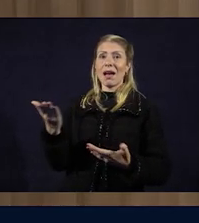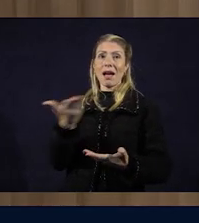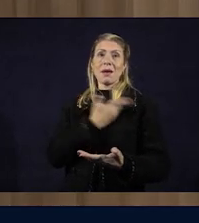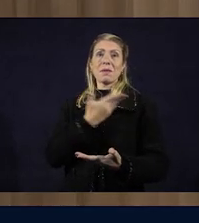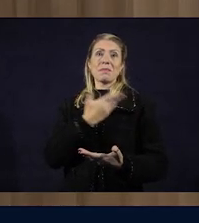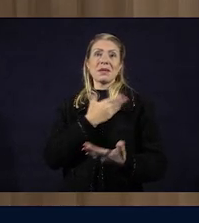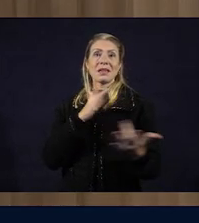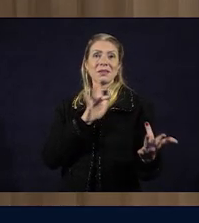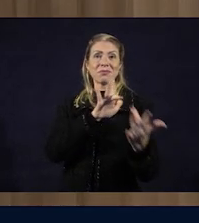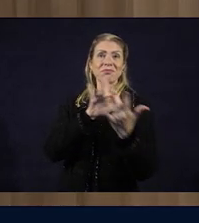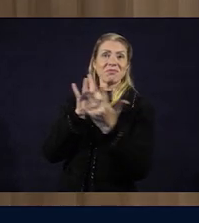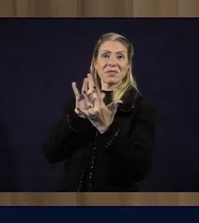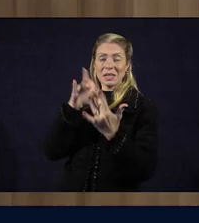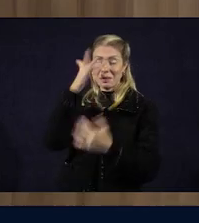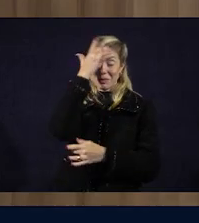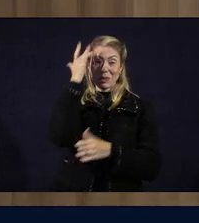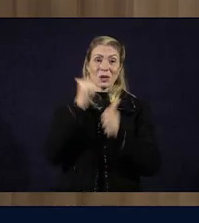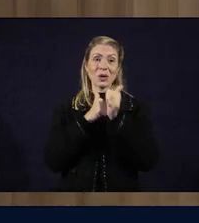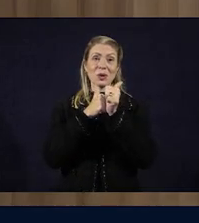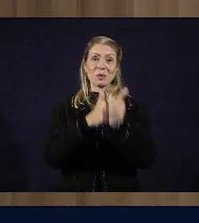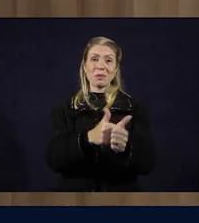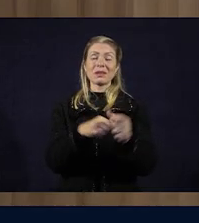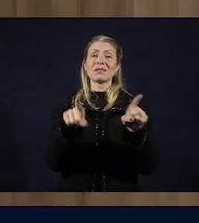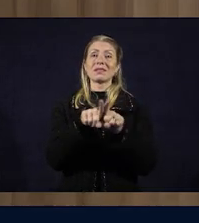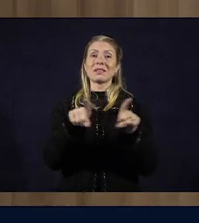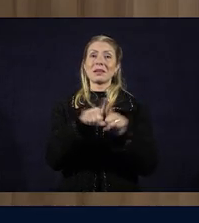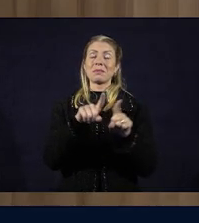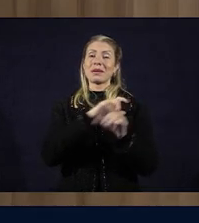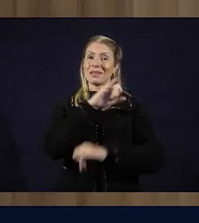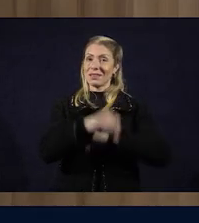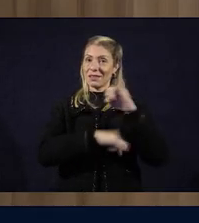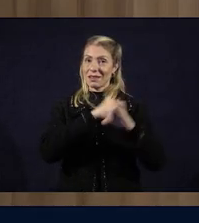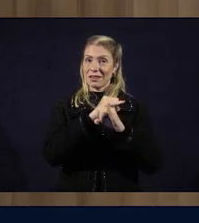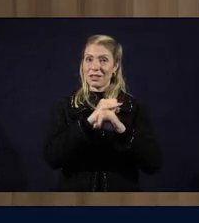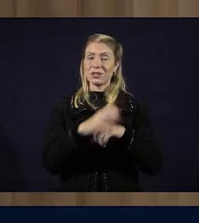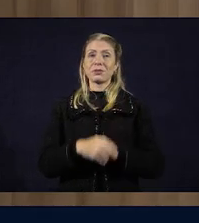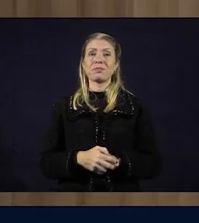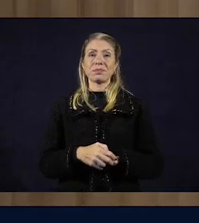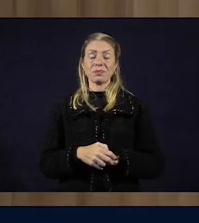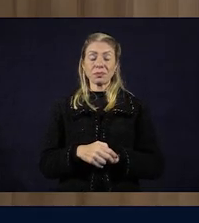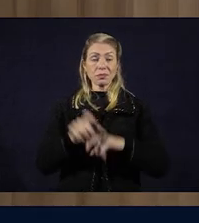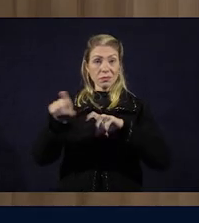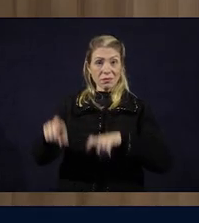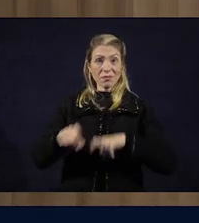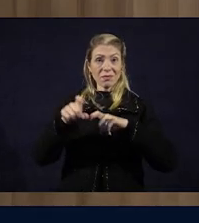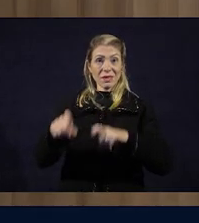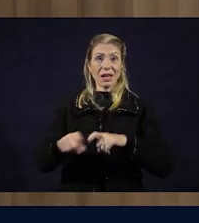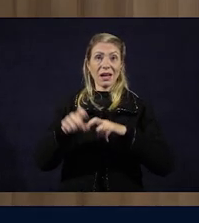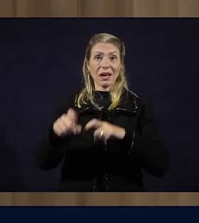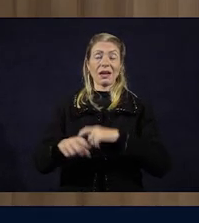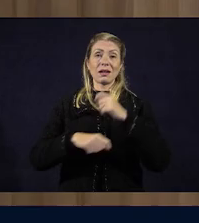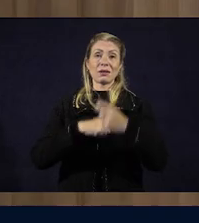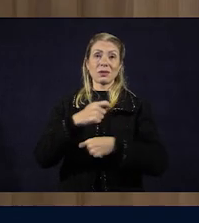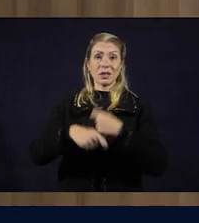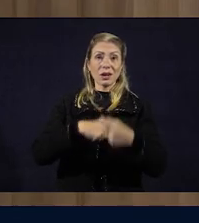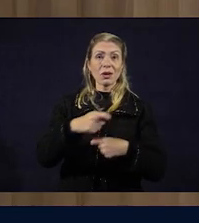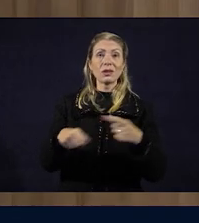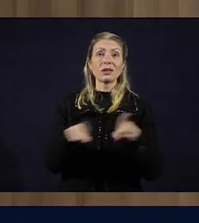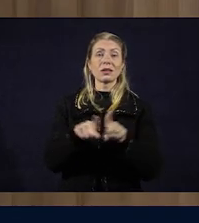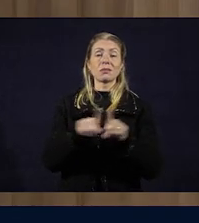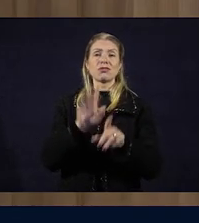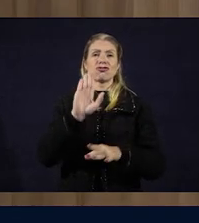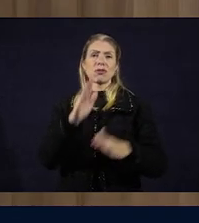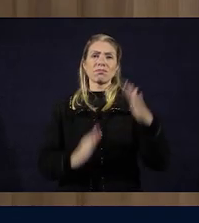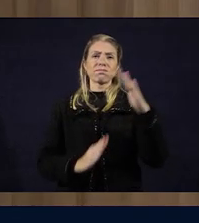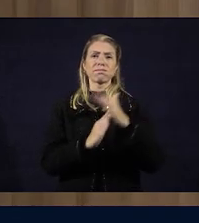e ter tantas pessoas acompanhando virtualmente O agronegócio atingiu 27,5% do PIB